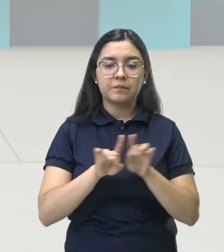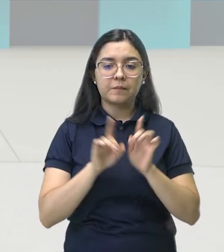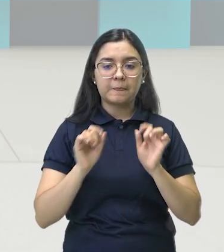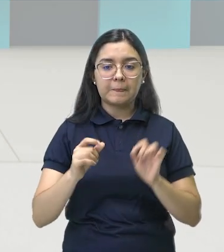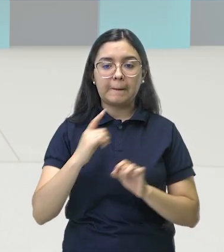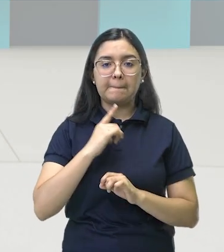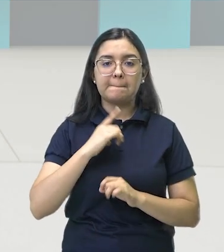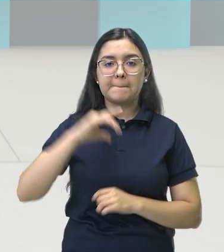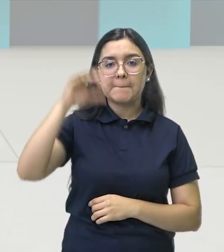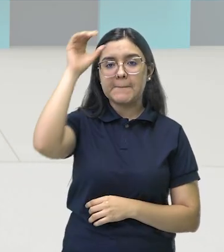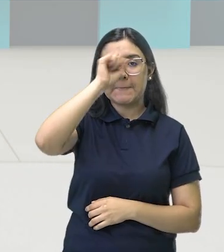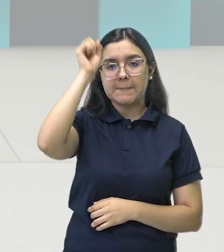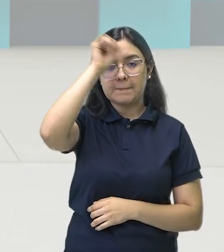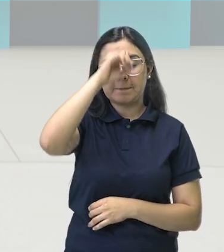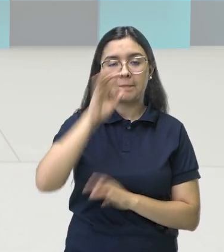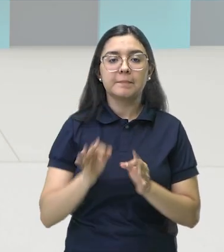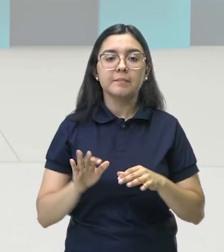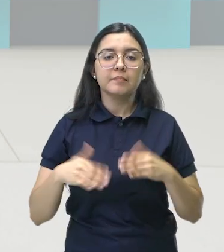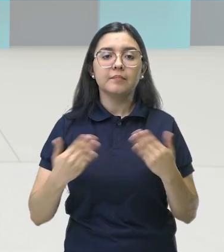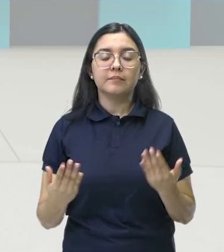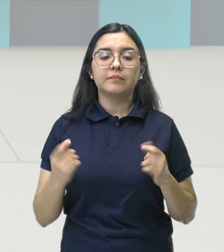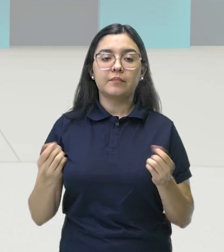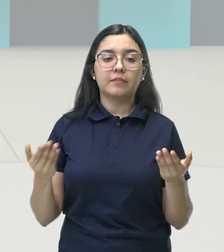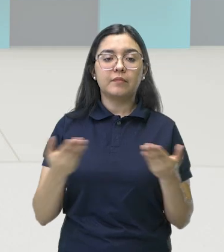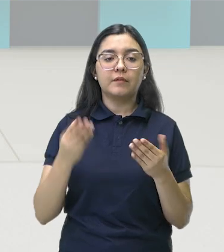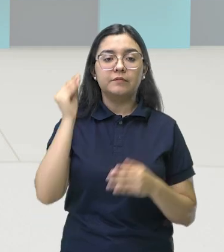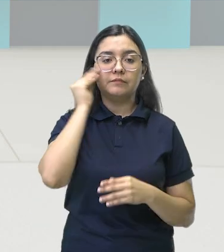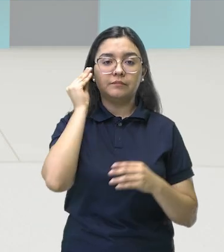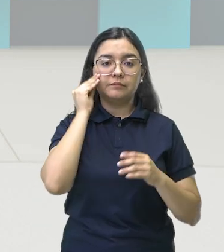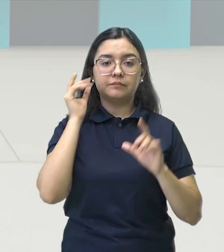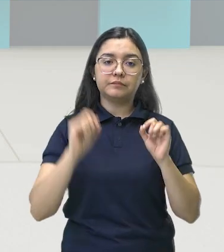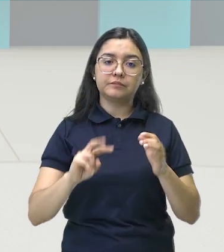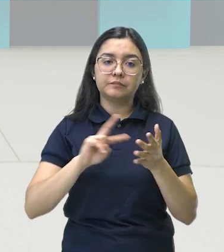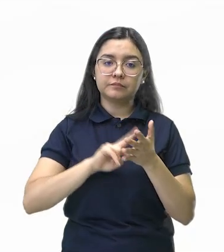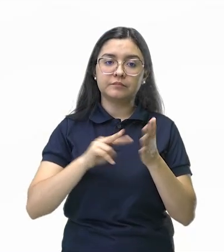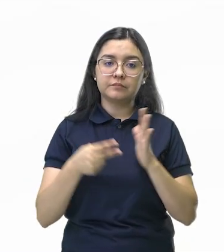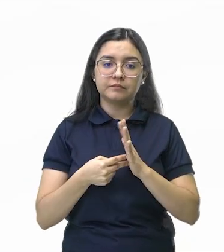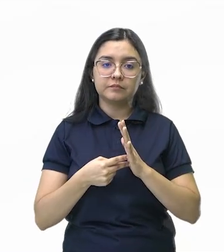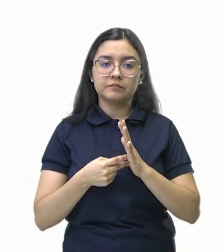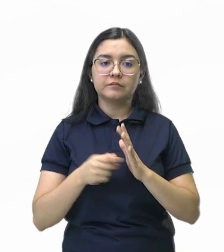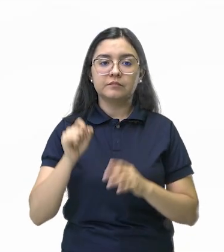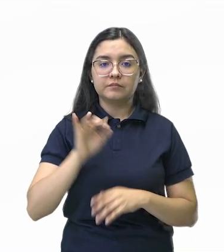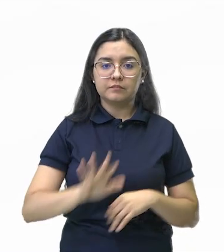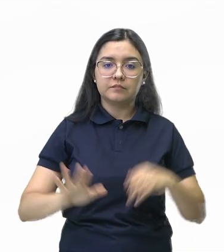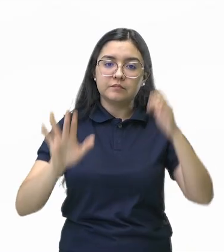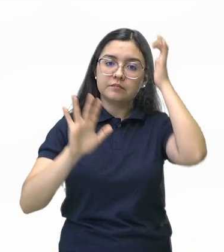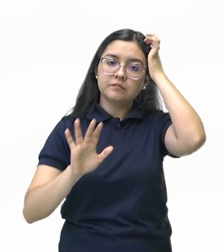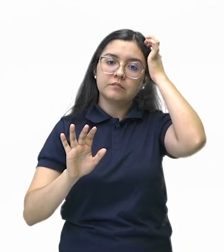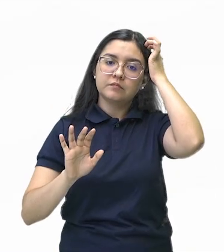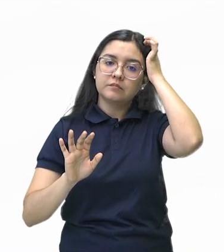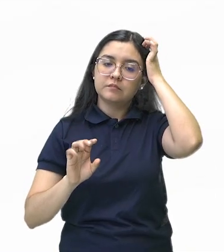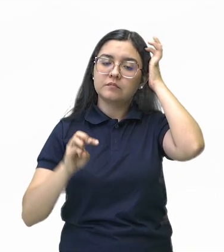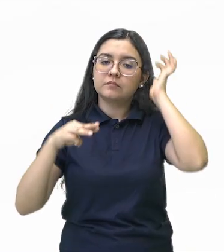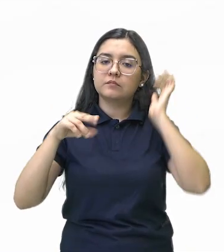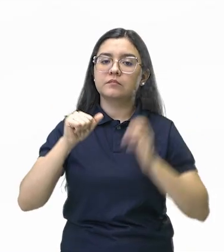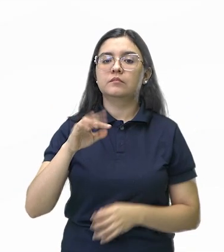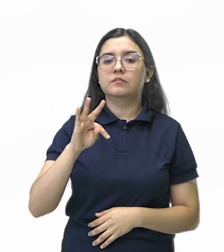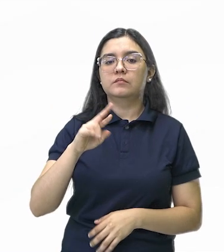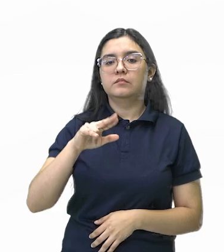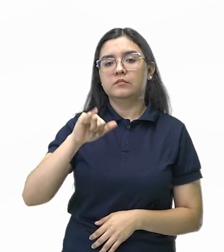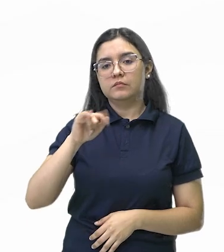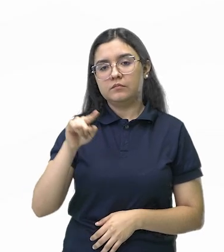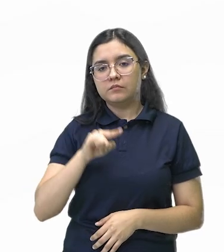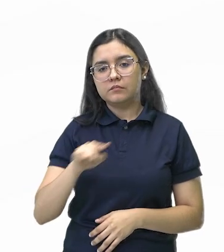tenho apreendido. E assim vamos ver que a semiótica da imagem, ou matriz visual,